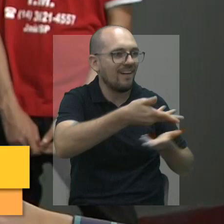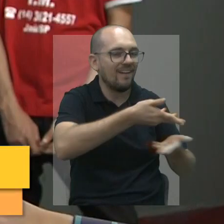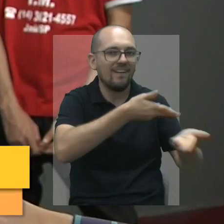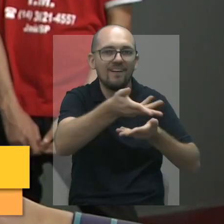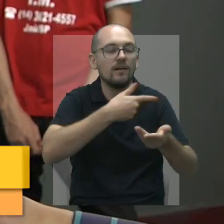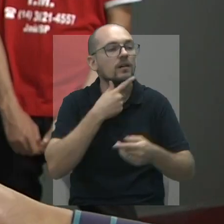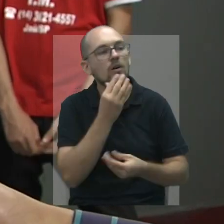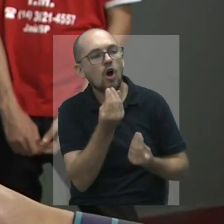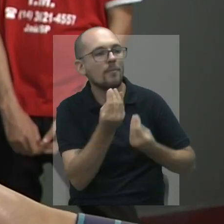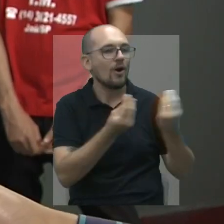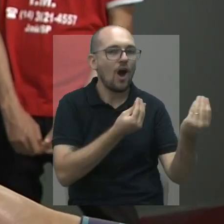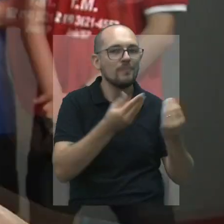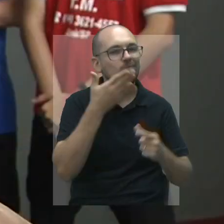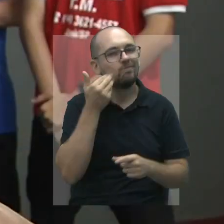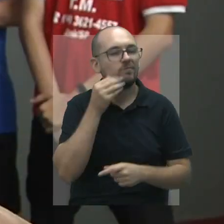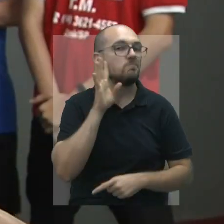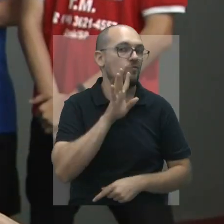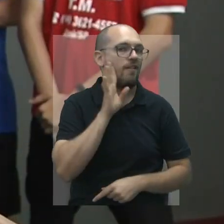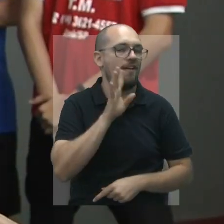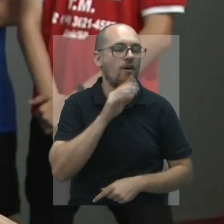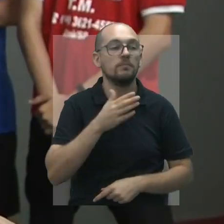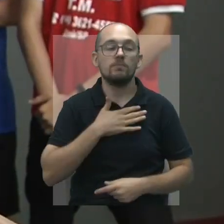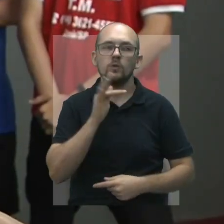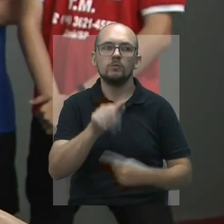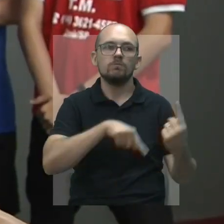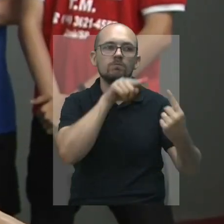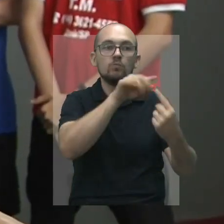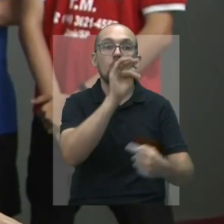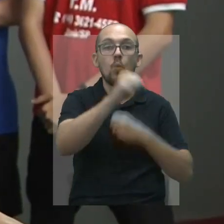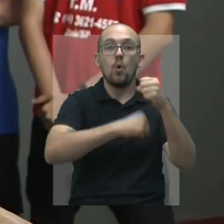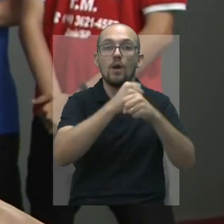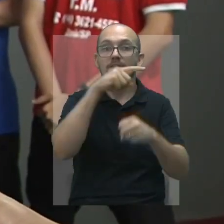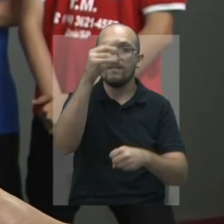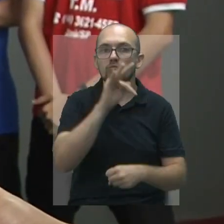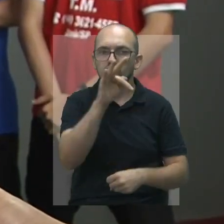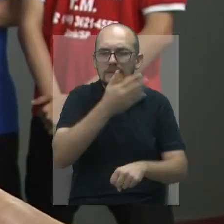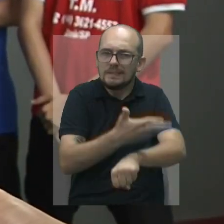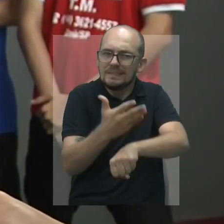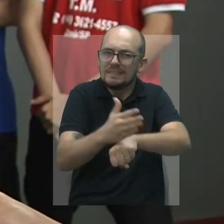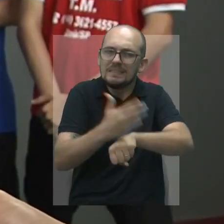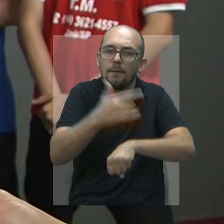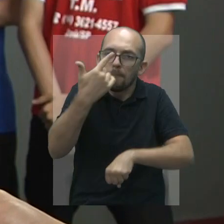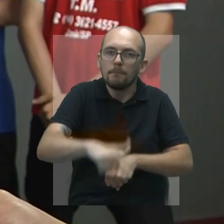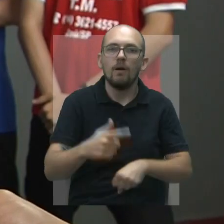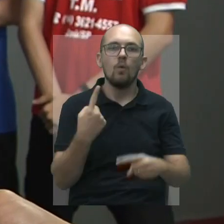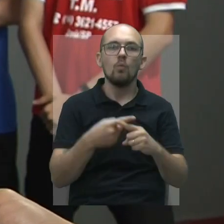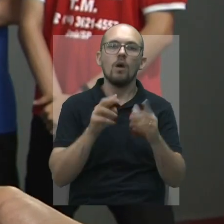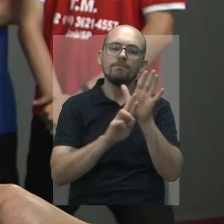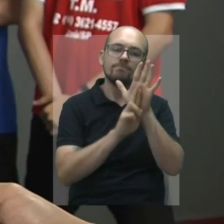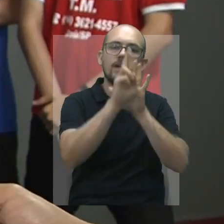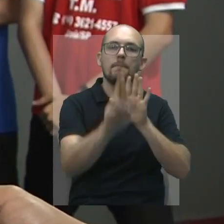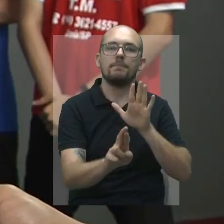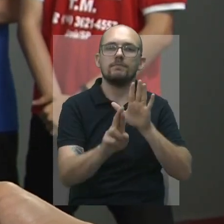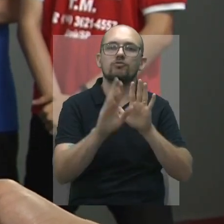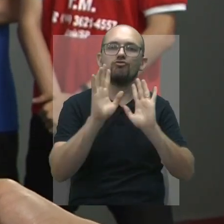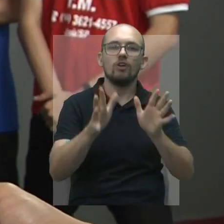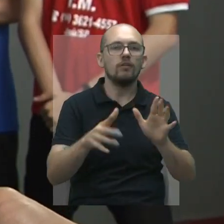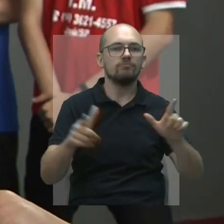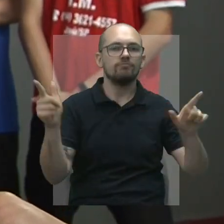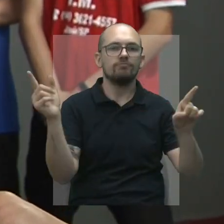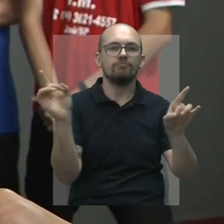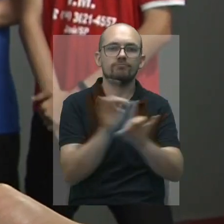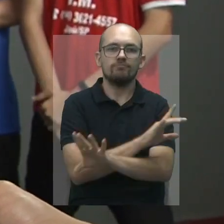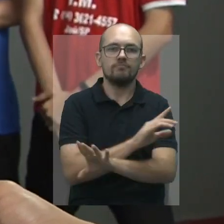né? Então foi bem legal. Meu objetivo para o ano que vem é treinar mais, né? Para mim estar representando a cidade ano que vem,